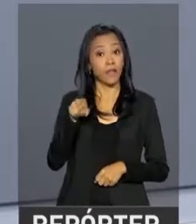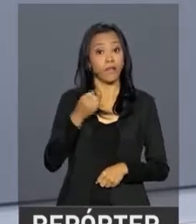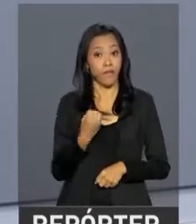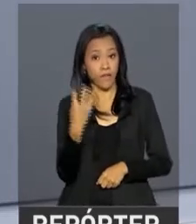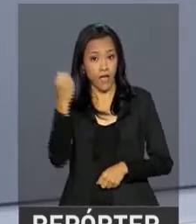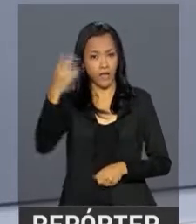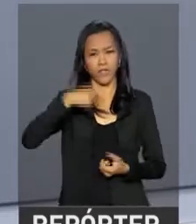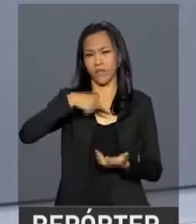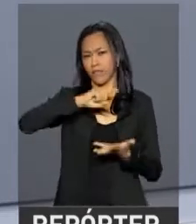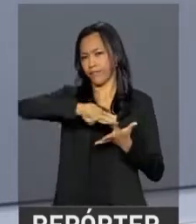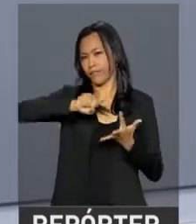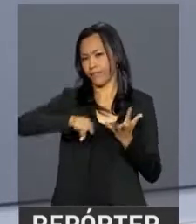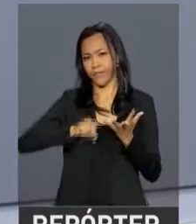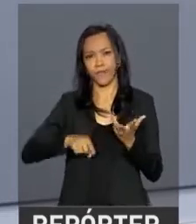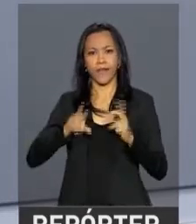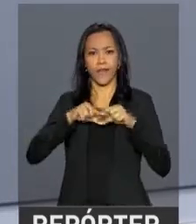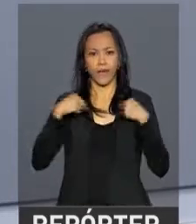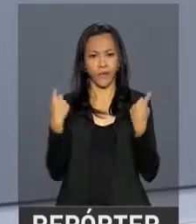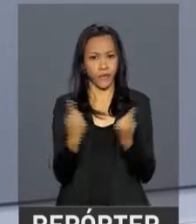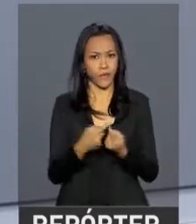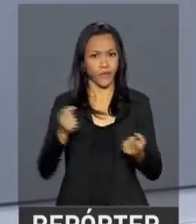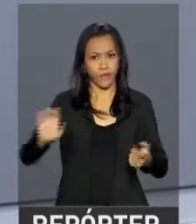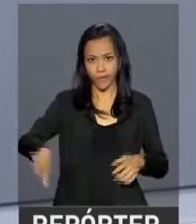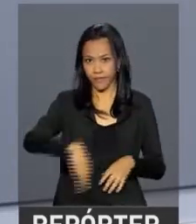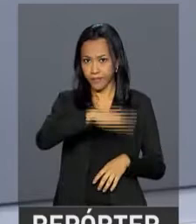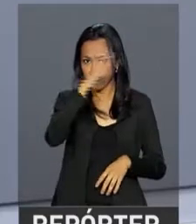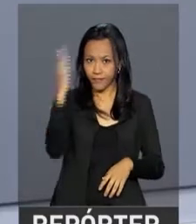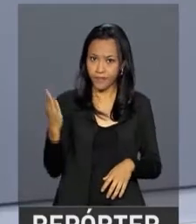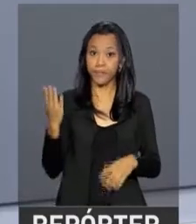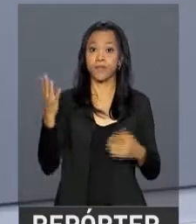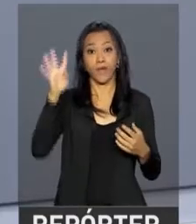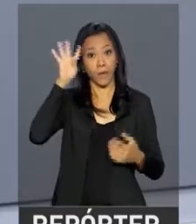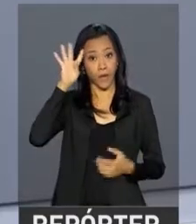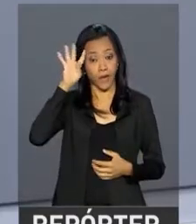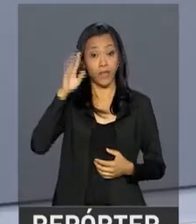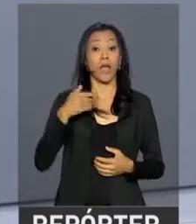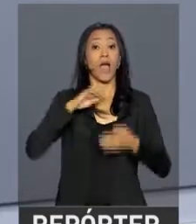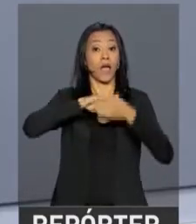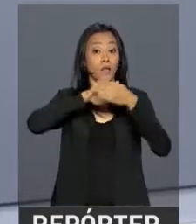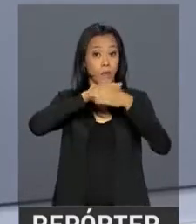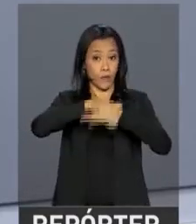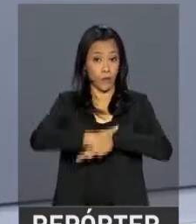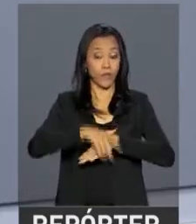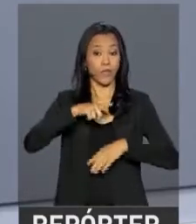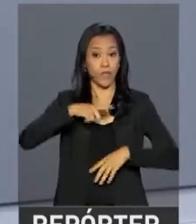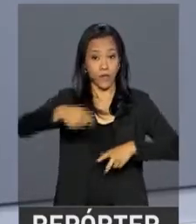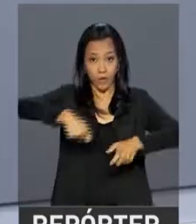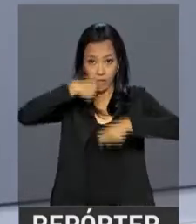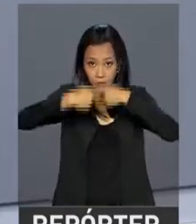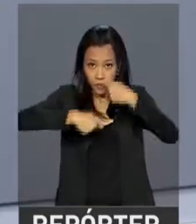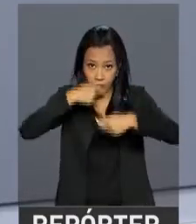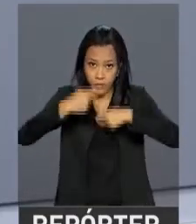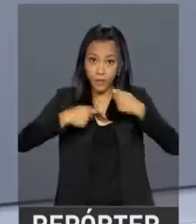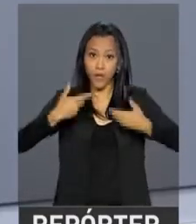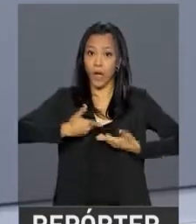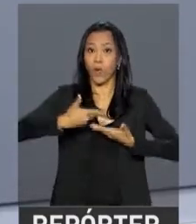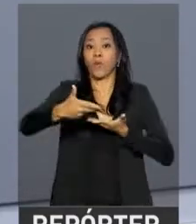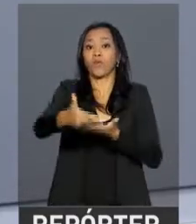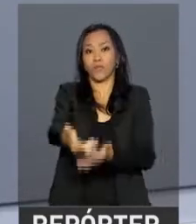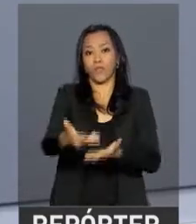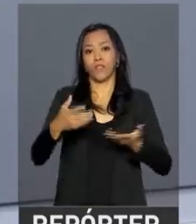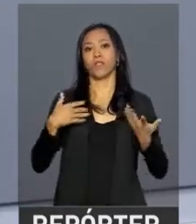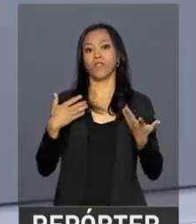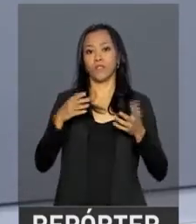de reuniões que duraram toda a quarta-feira. À noite, o presidente participou de um jantar a convite da organização do fórum e